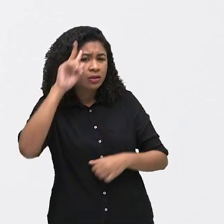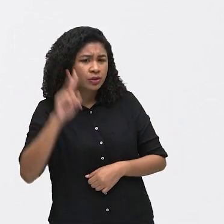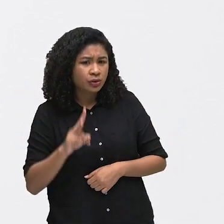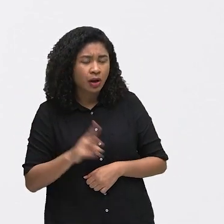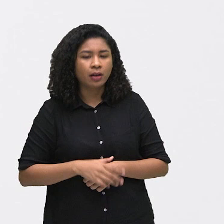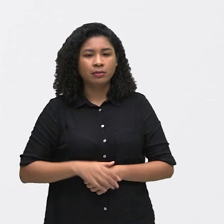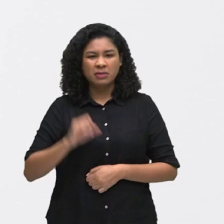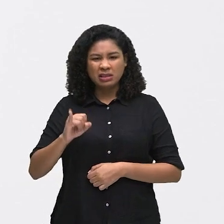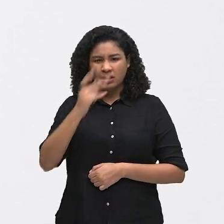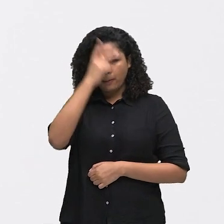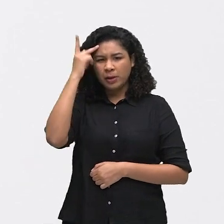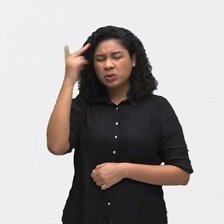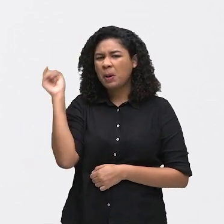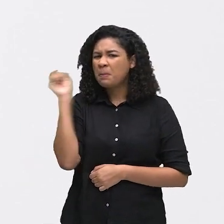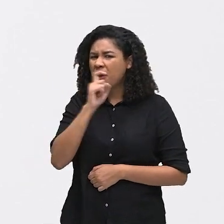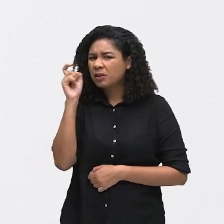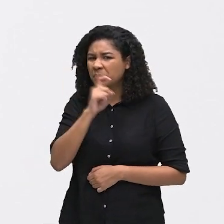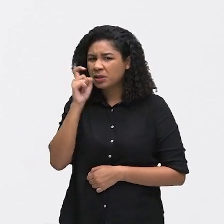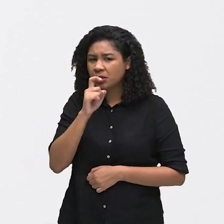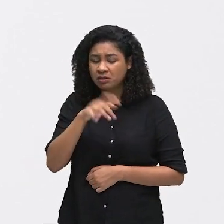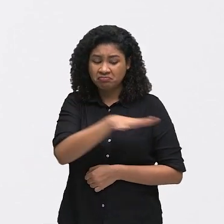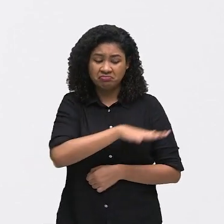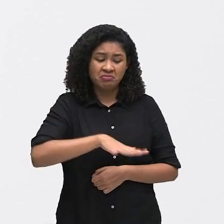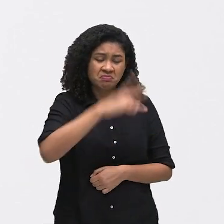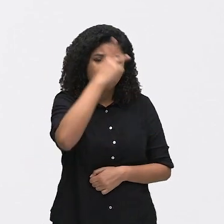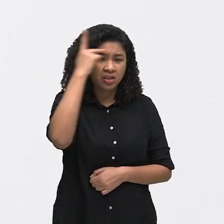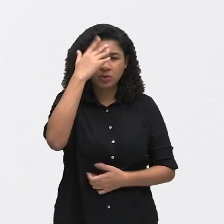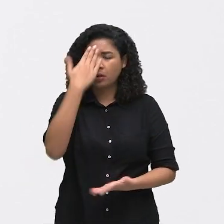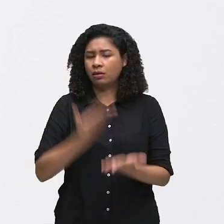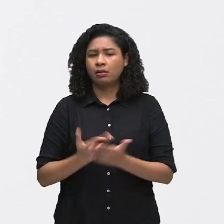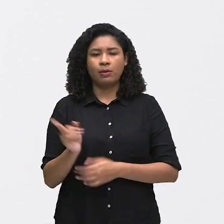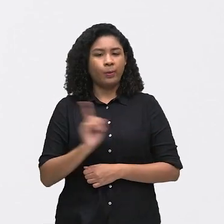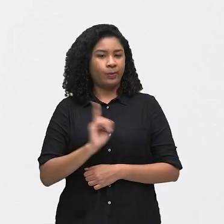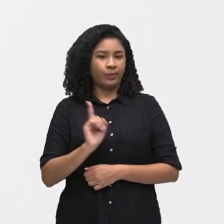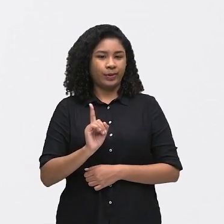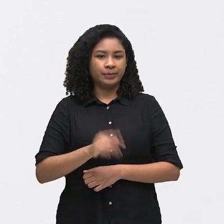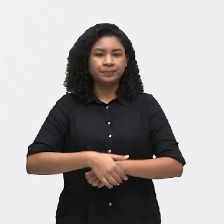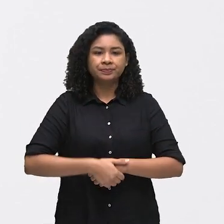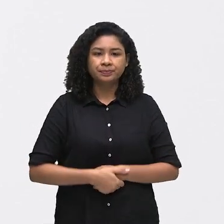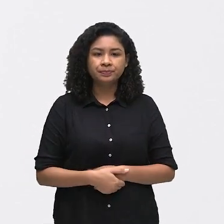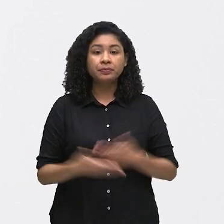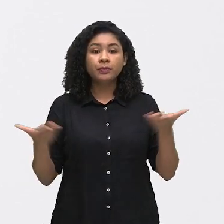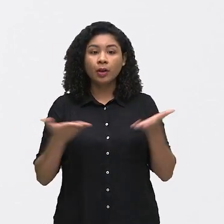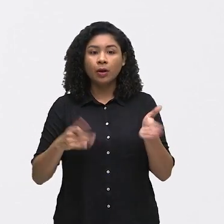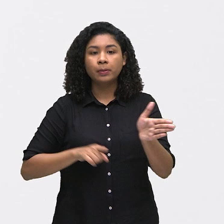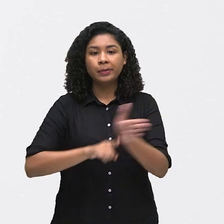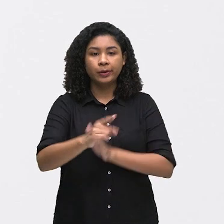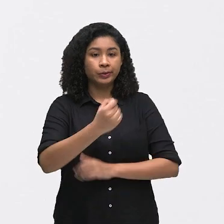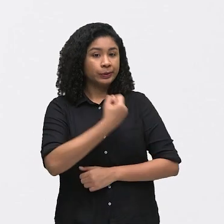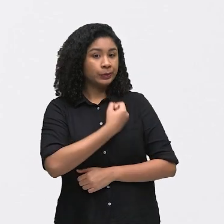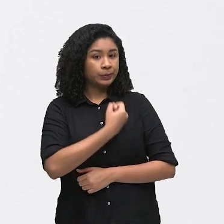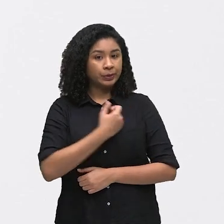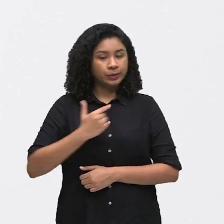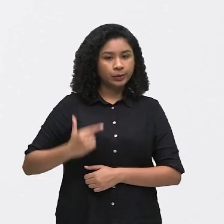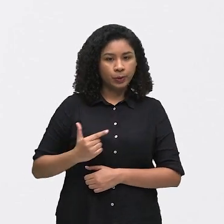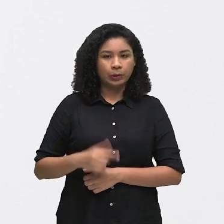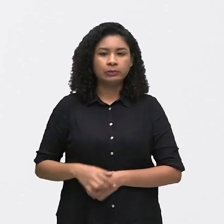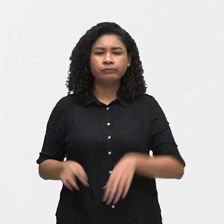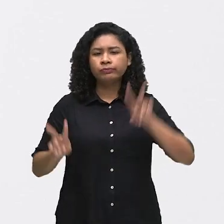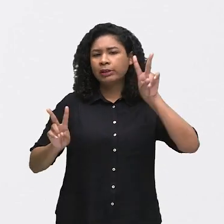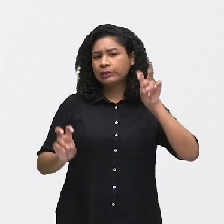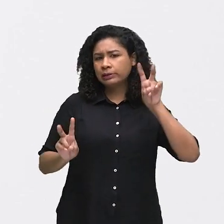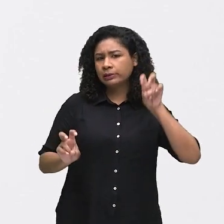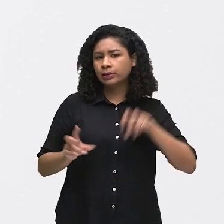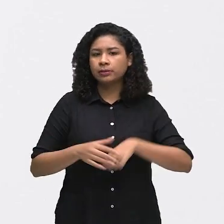E nós queremos saber agora, nessa questão de número 2, isso aqui, ó, essa parte do texto. Ninguém